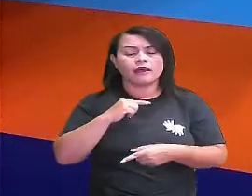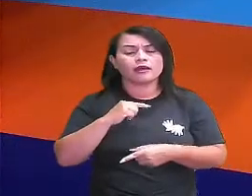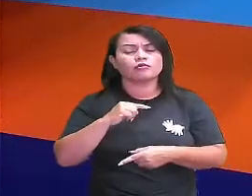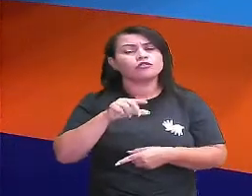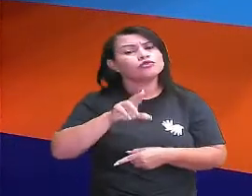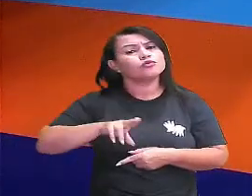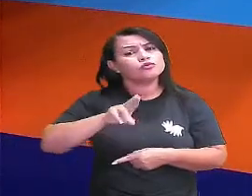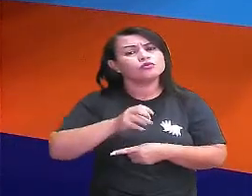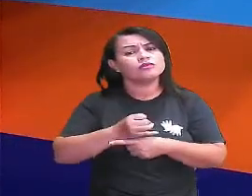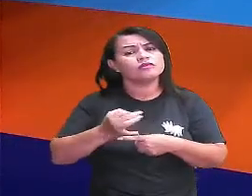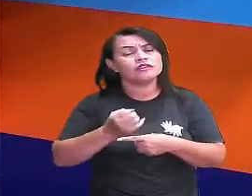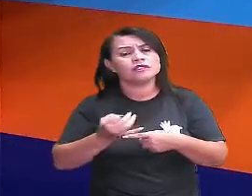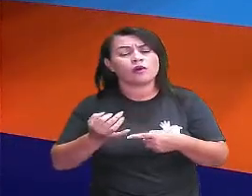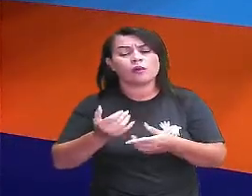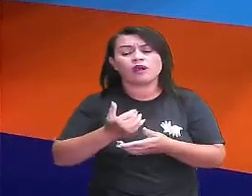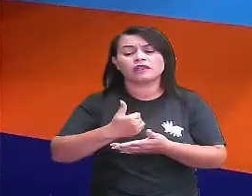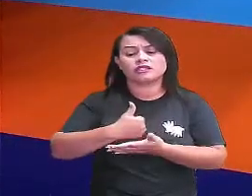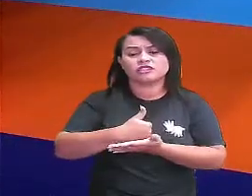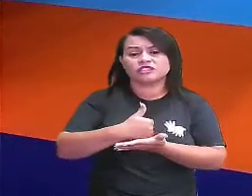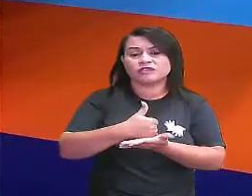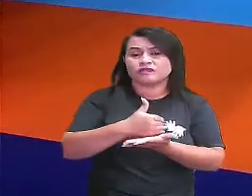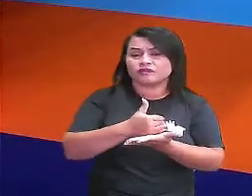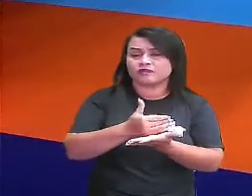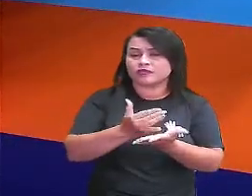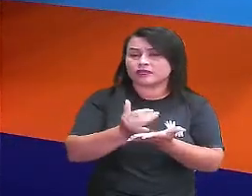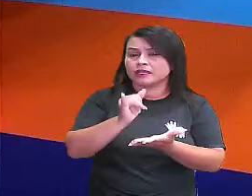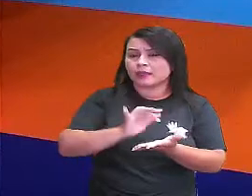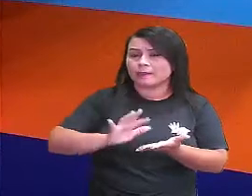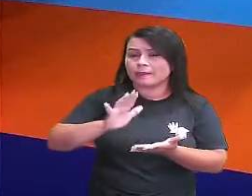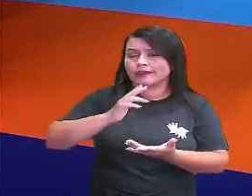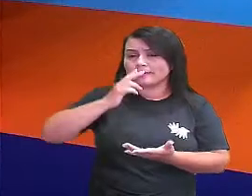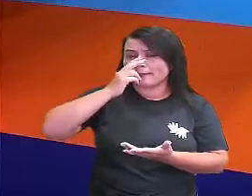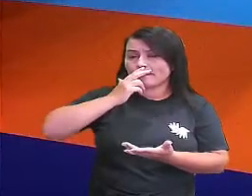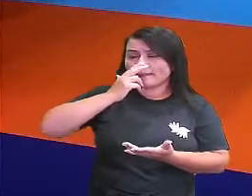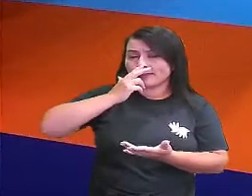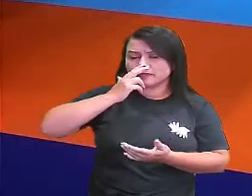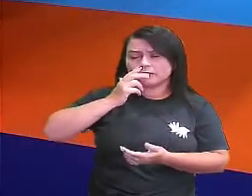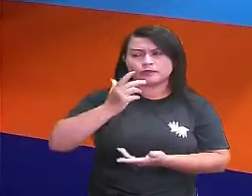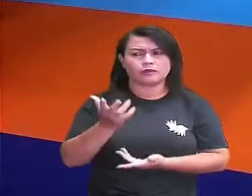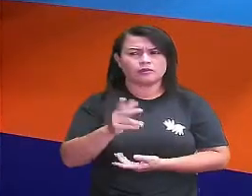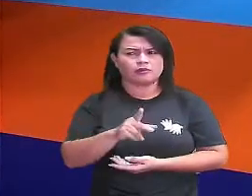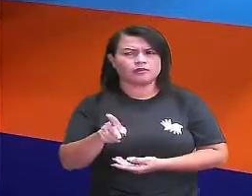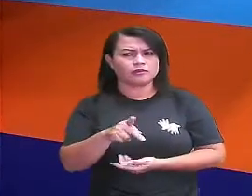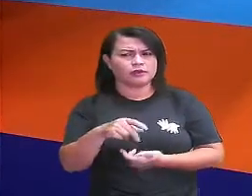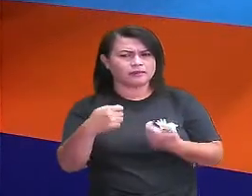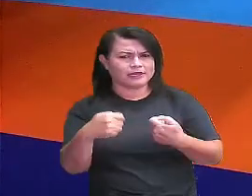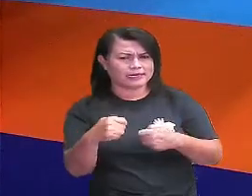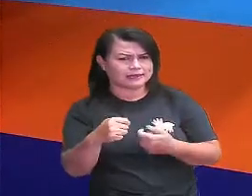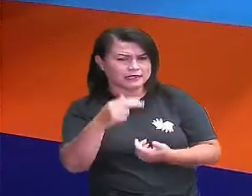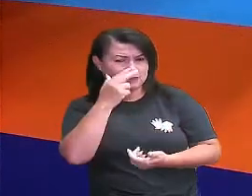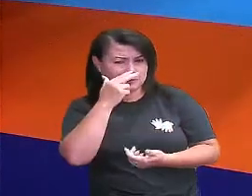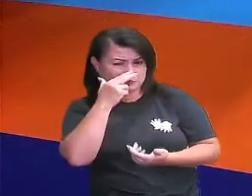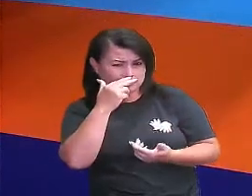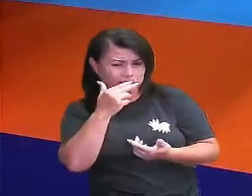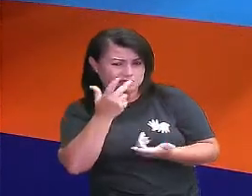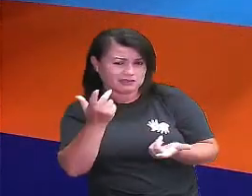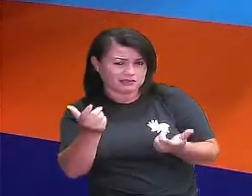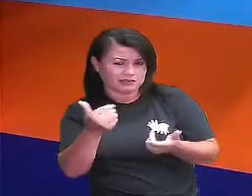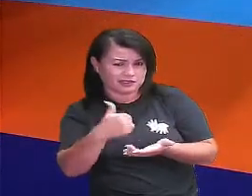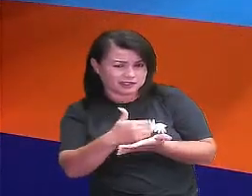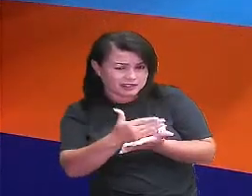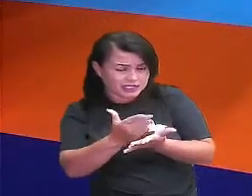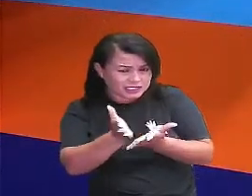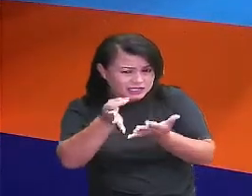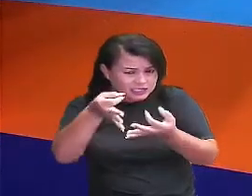quando dividimos uma figura em várias partes do mesmo tamanho. Professora, tem que ser do mesmo tamanho? Tem que ser do